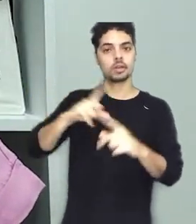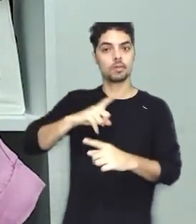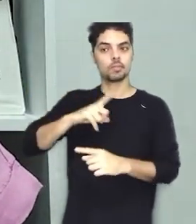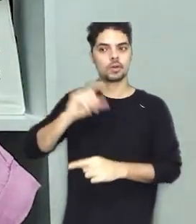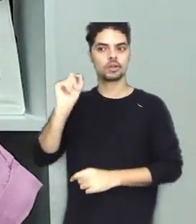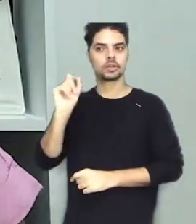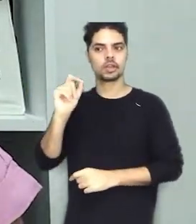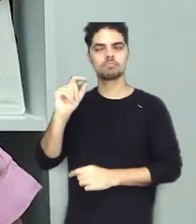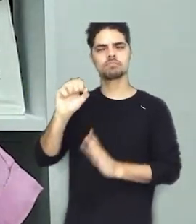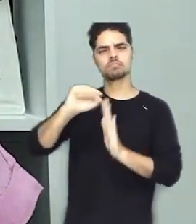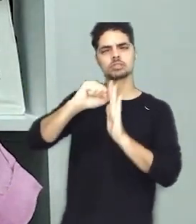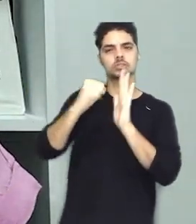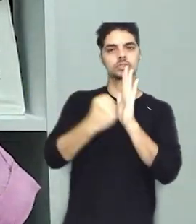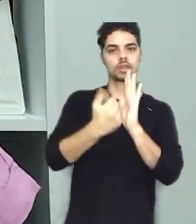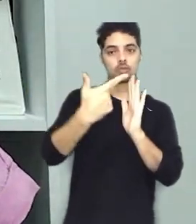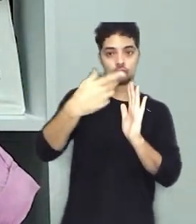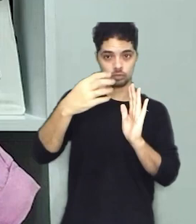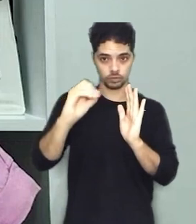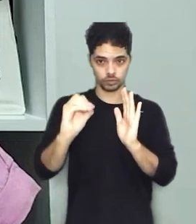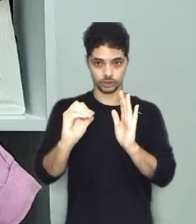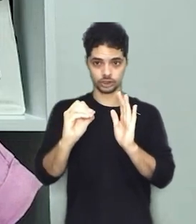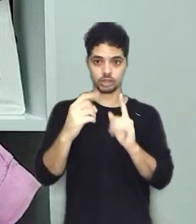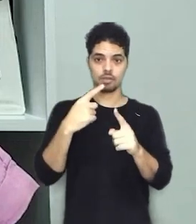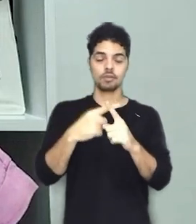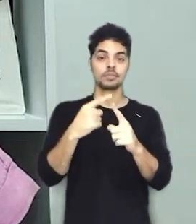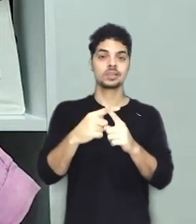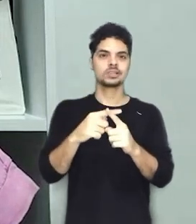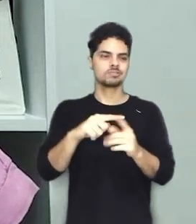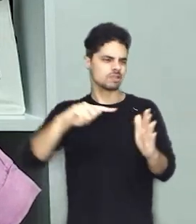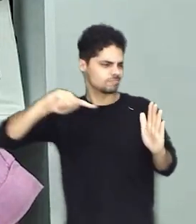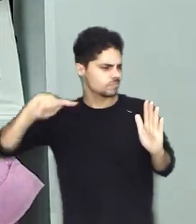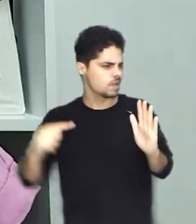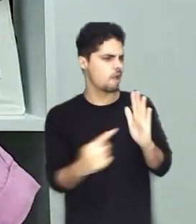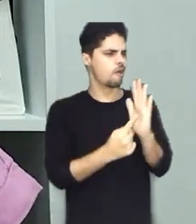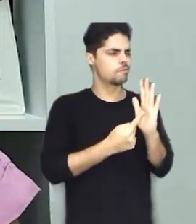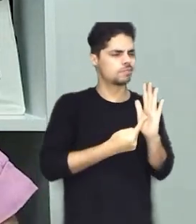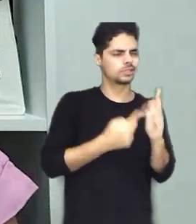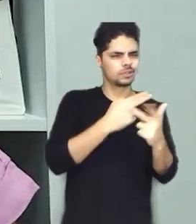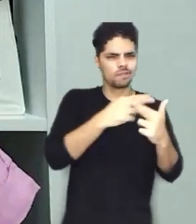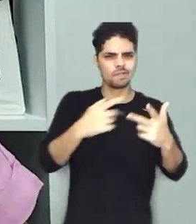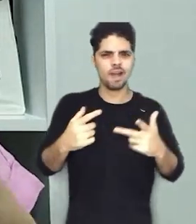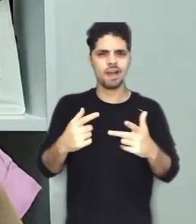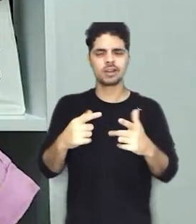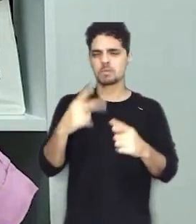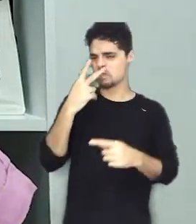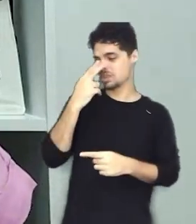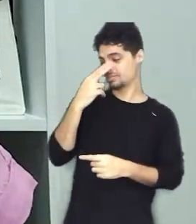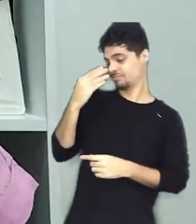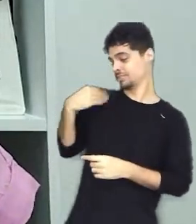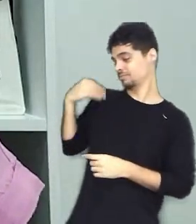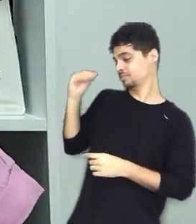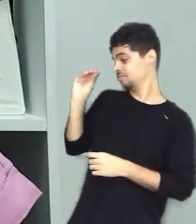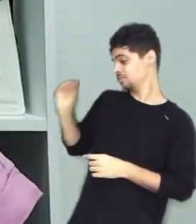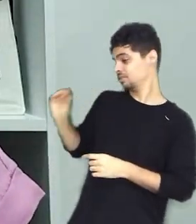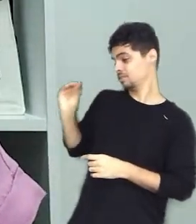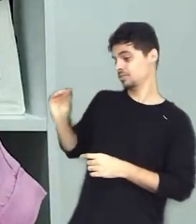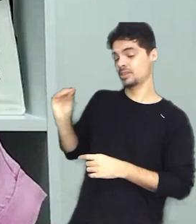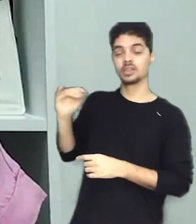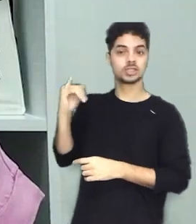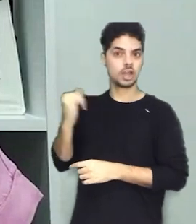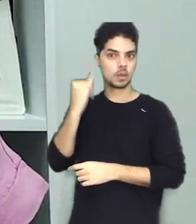XX. Mesmo sendo uma historiografia mais crítica, continuou a minimizar,